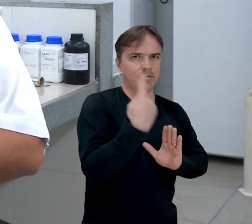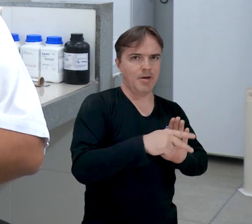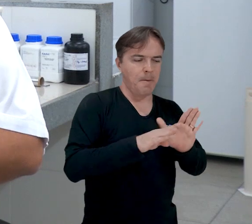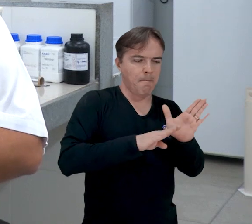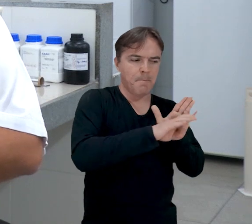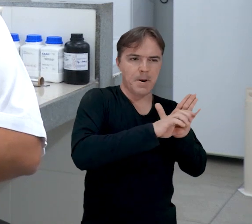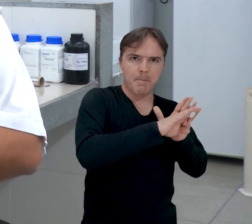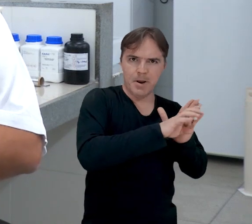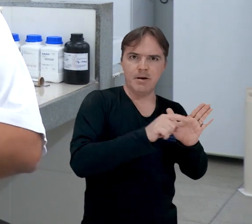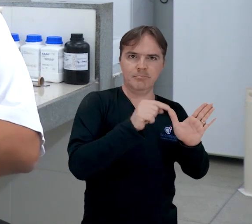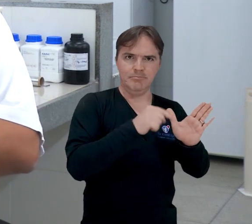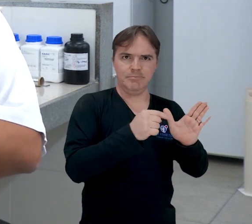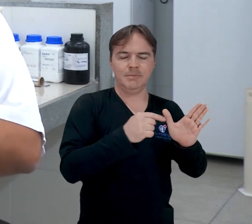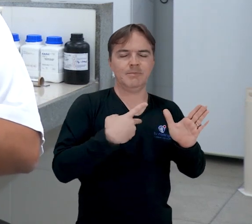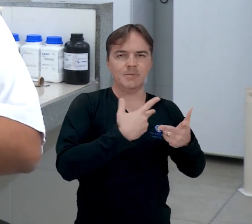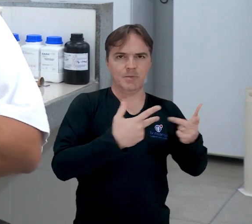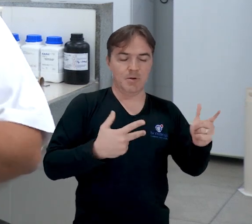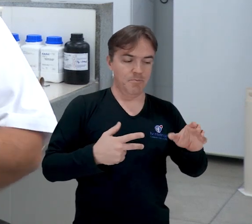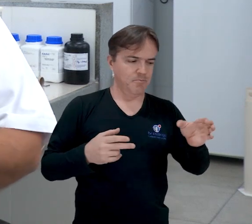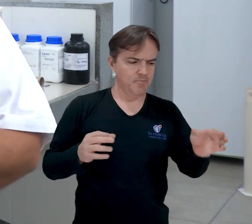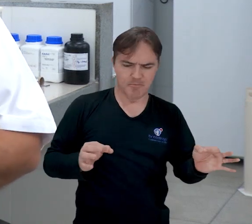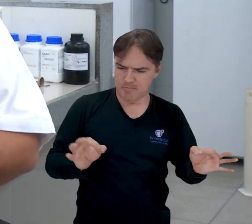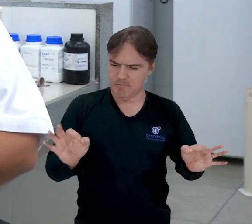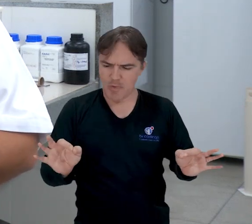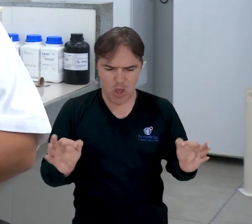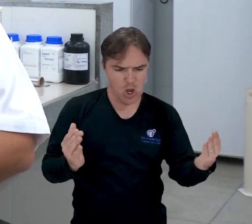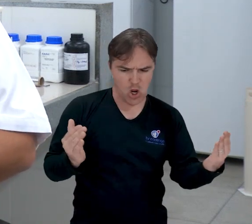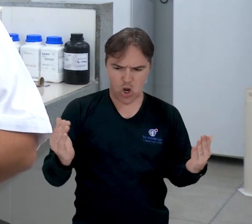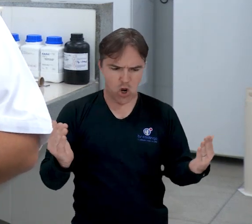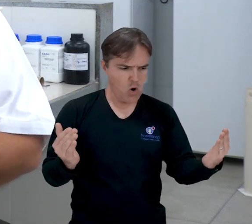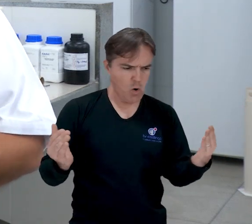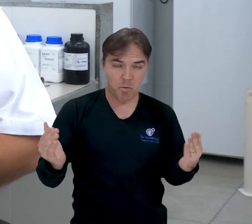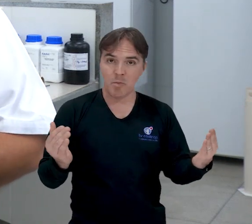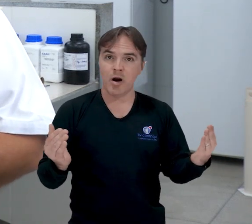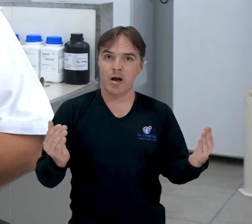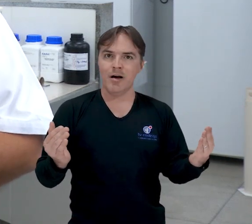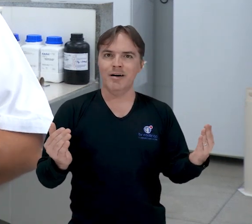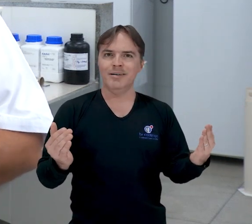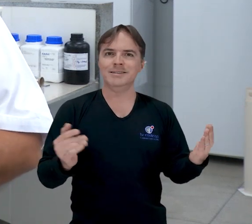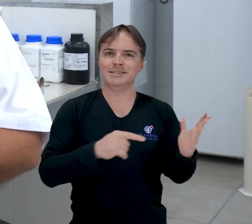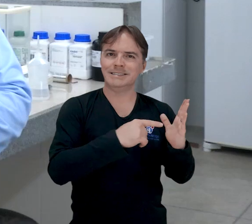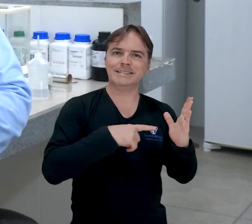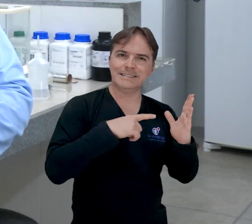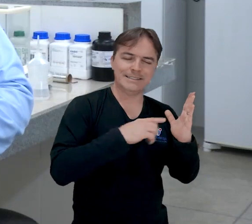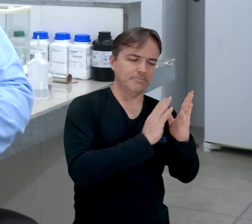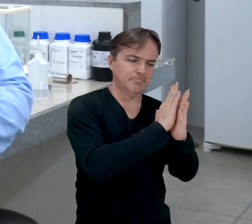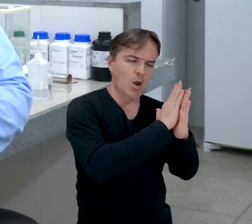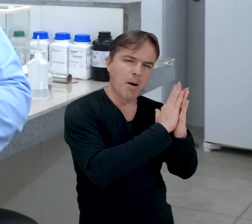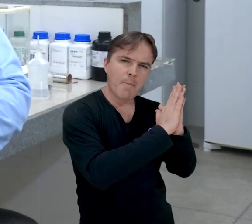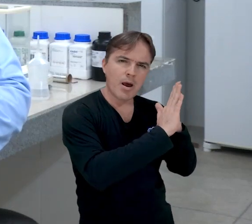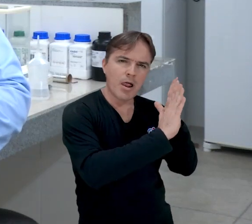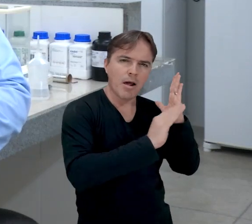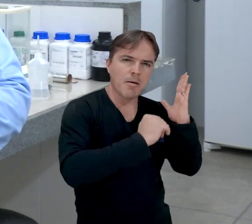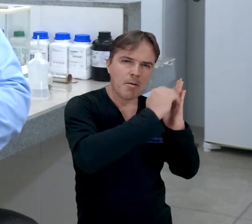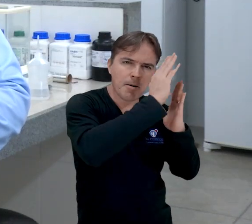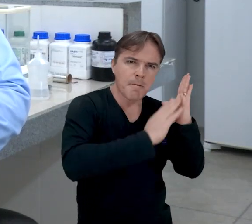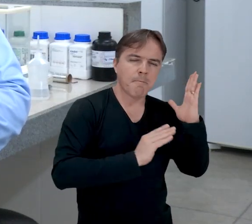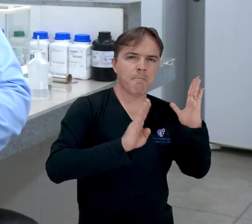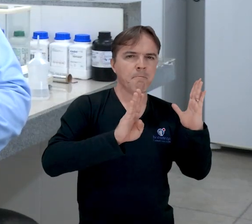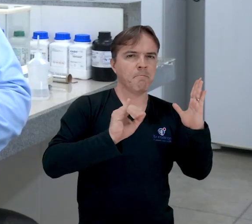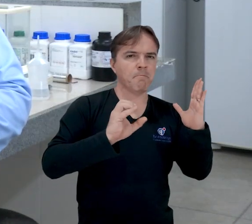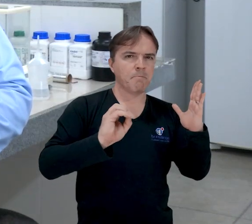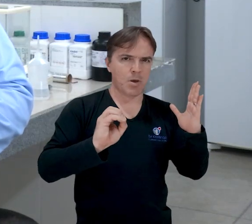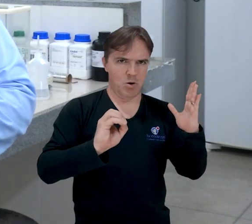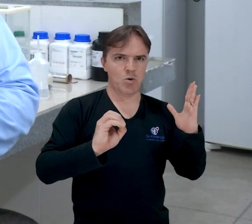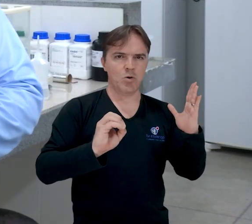que é o polipirrol, por cima um biofilme de bactérias de Staphylococcus aureus. Existia uma terceira camada de resina que foi